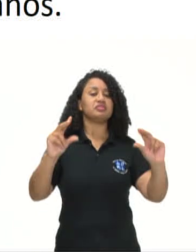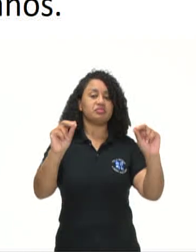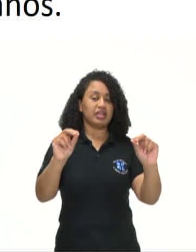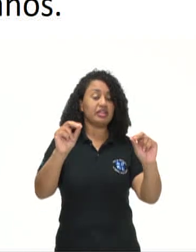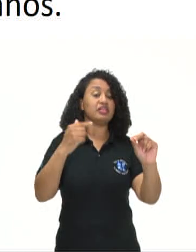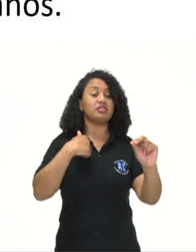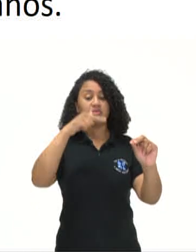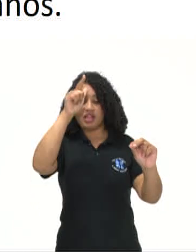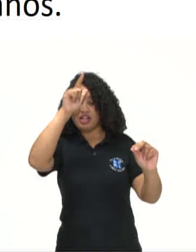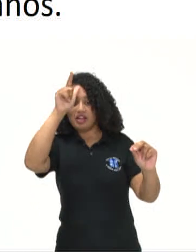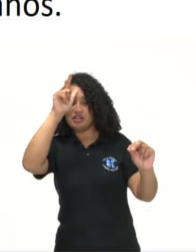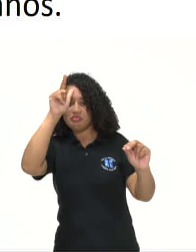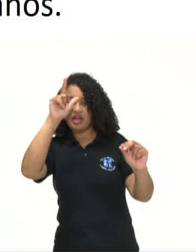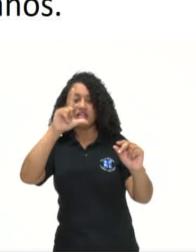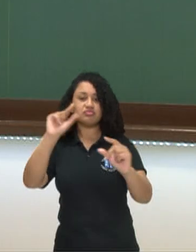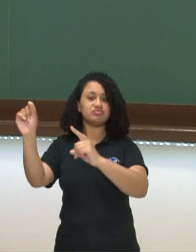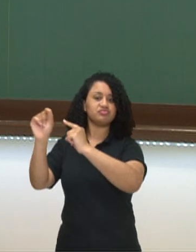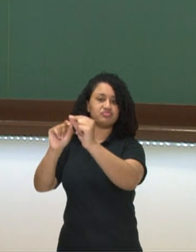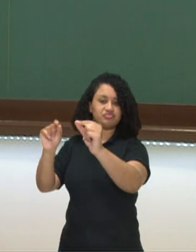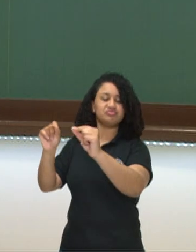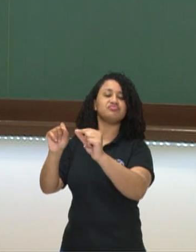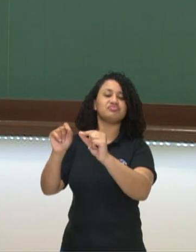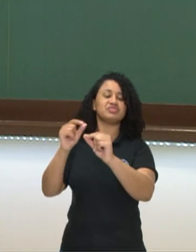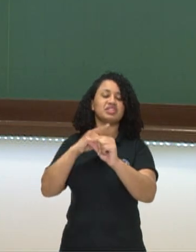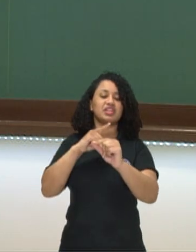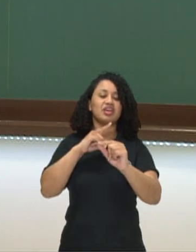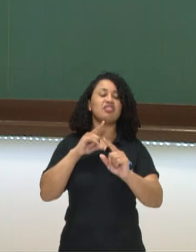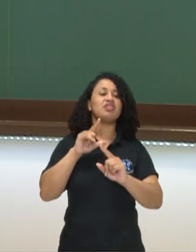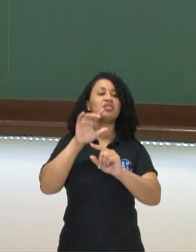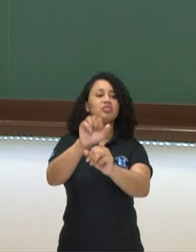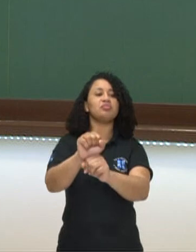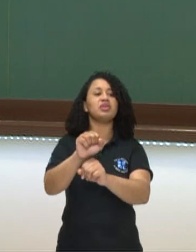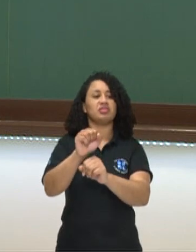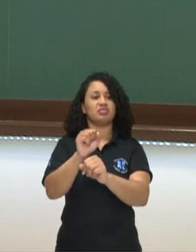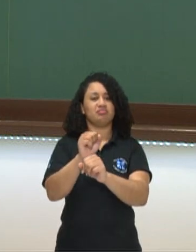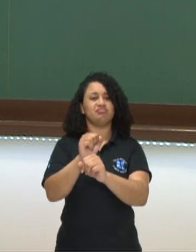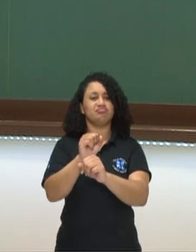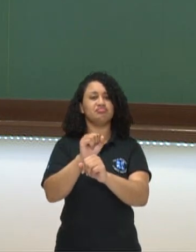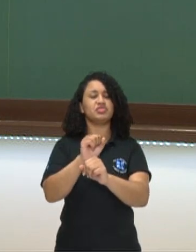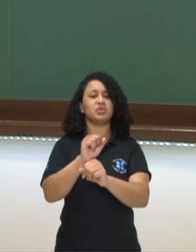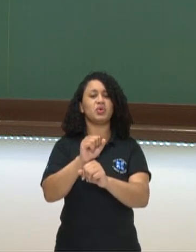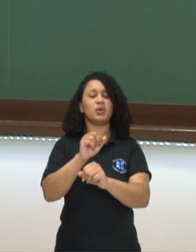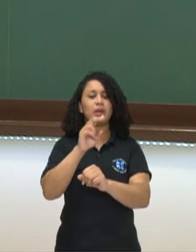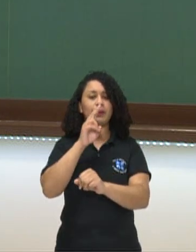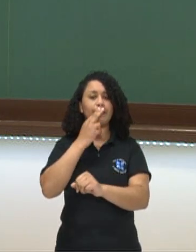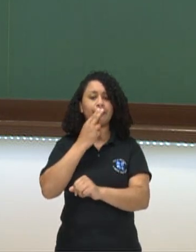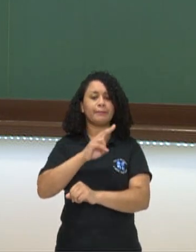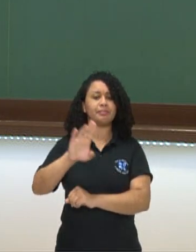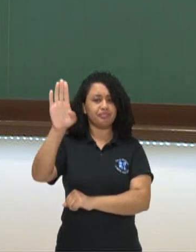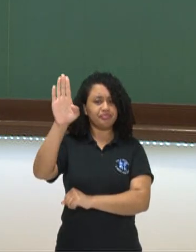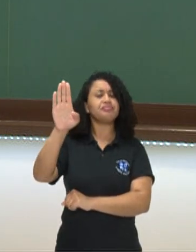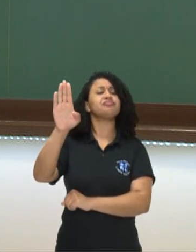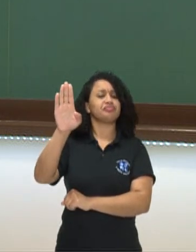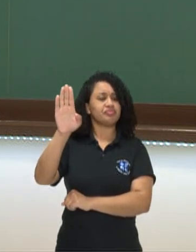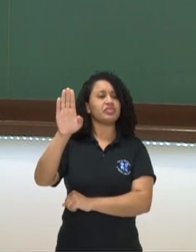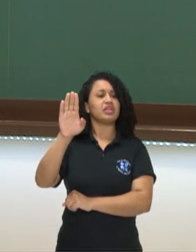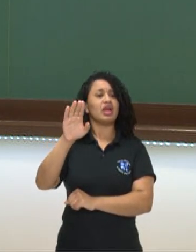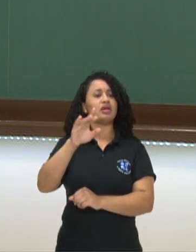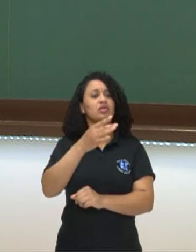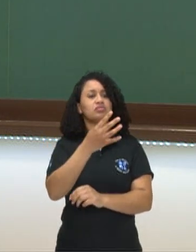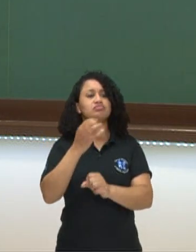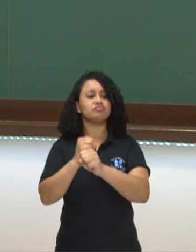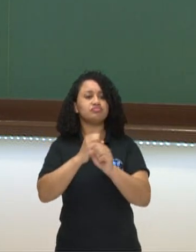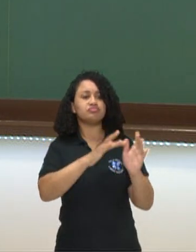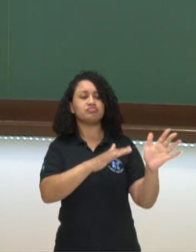domínio alemão. A cidade ficou sob domínio nazista por 4 anos, de 1940 a 1944, e aí